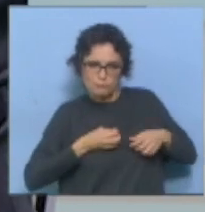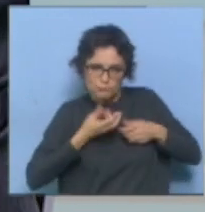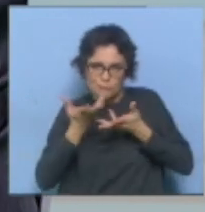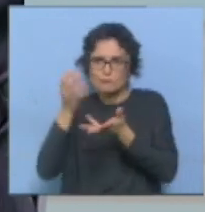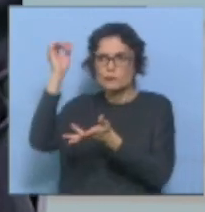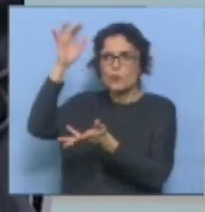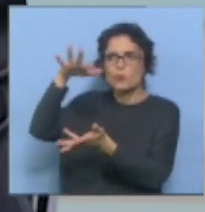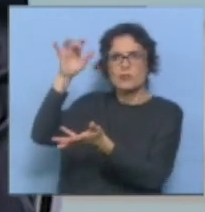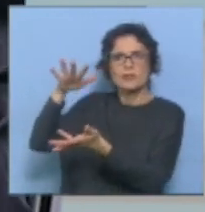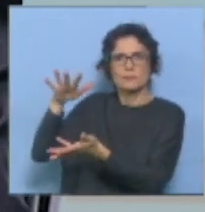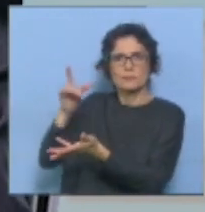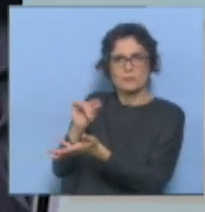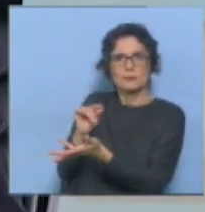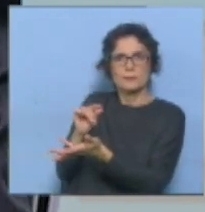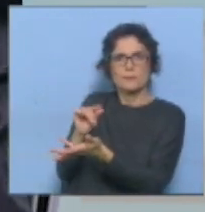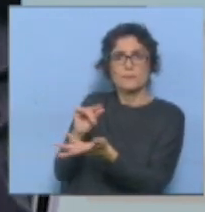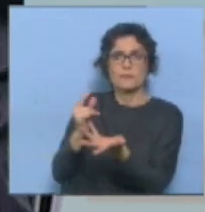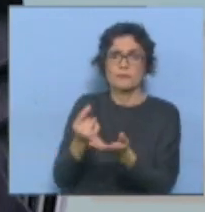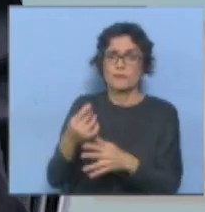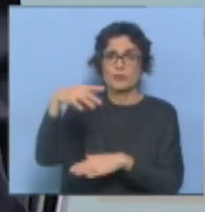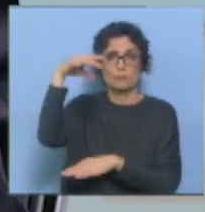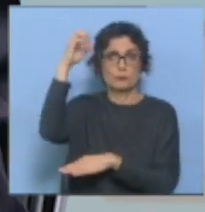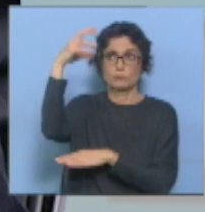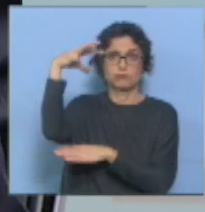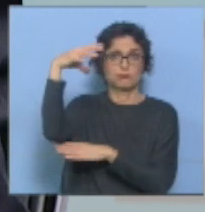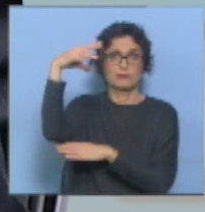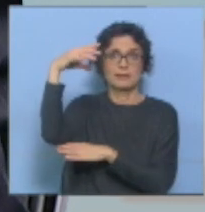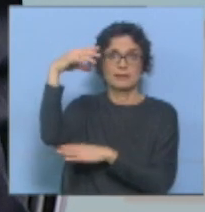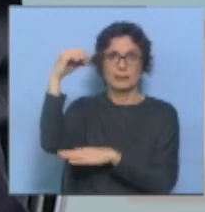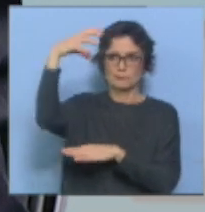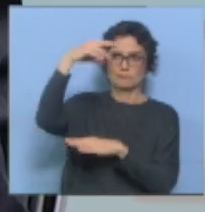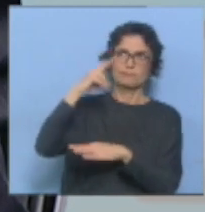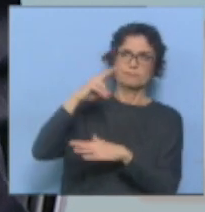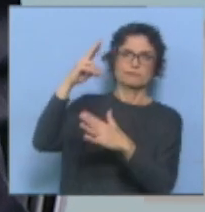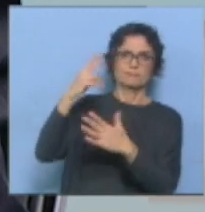isso o candeeiro e não debaixo do alqueire,